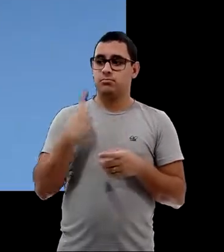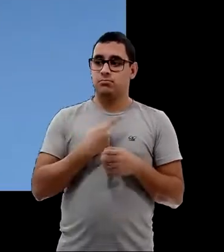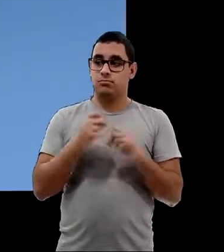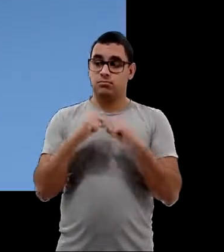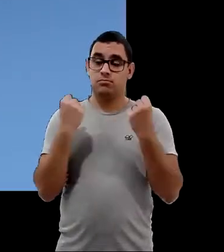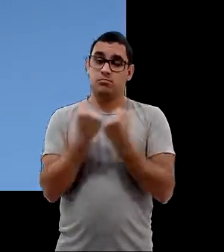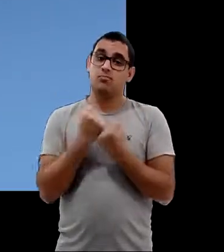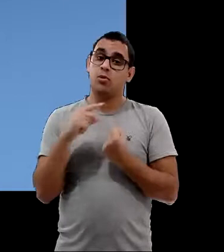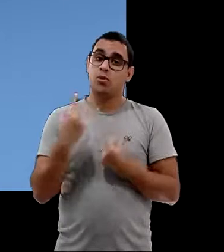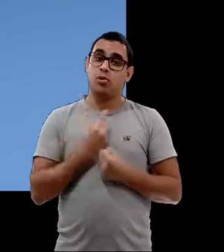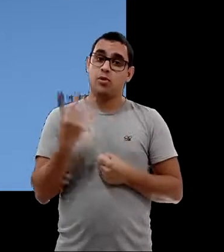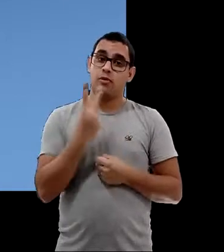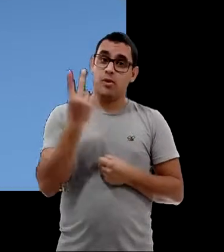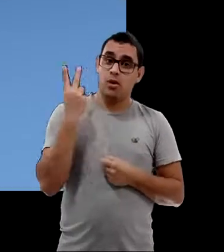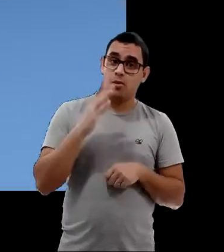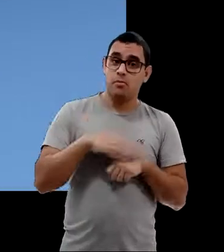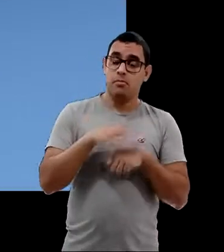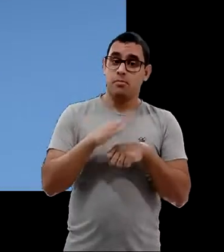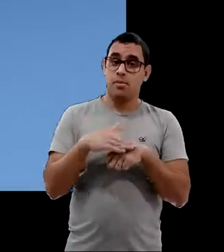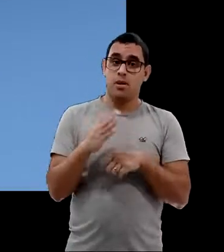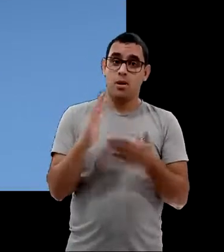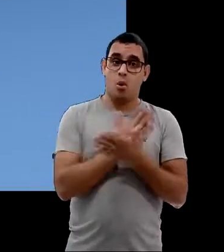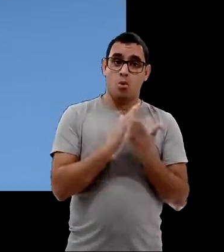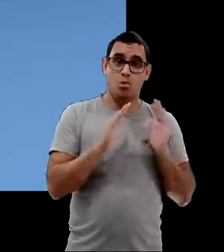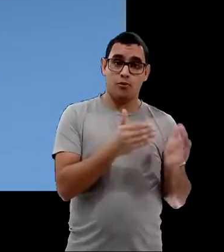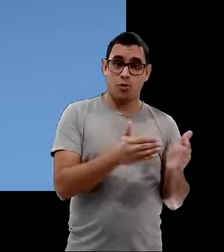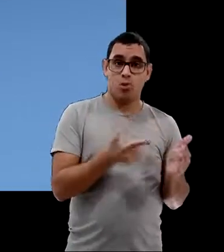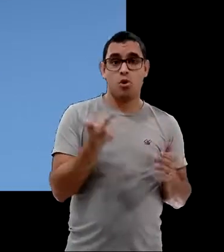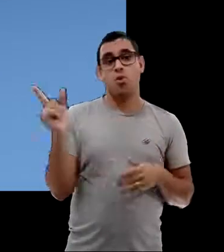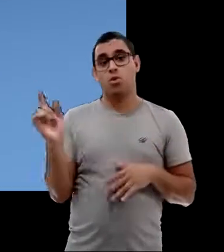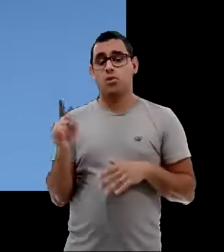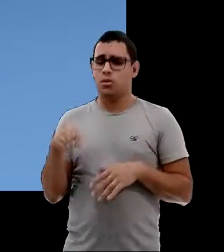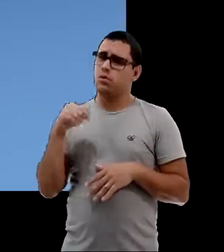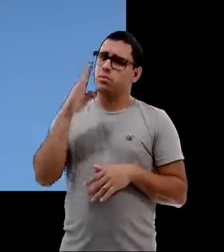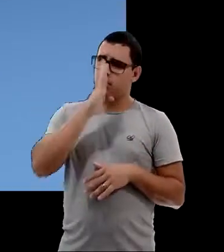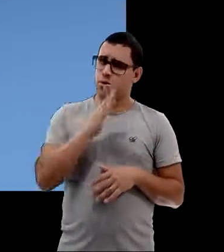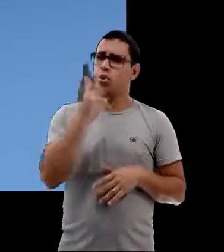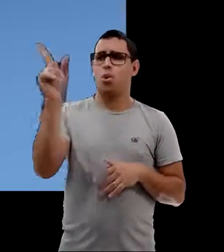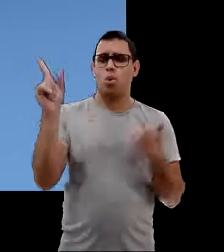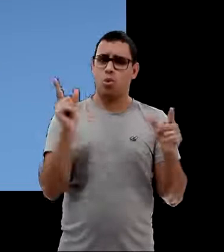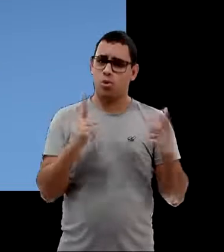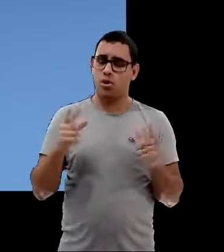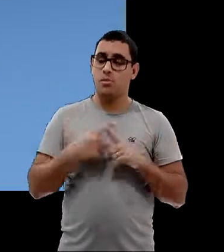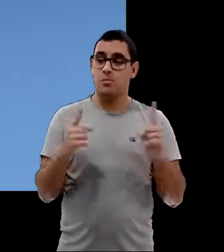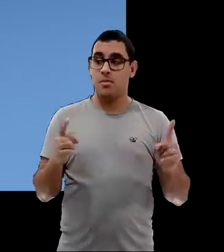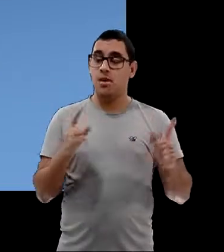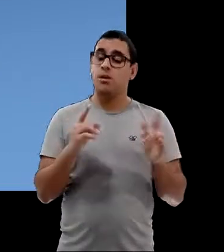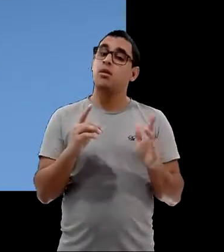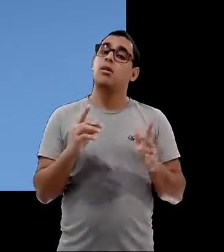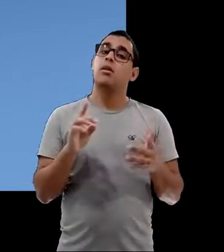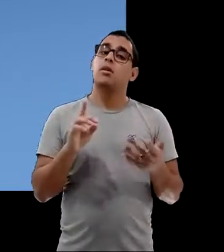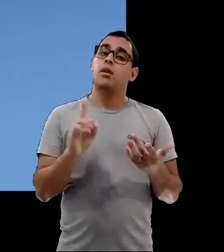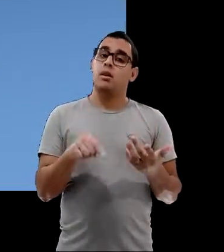Em nossa sociedade, damos mais valor a uma profissão do que outras. Então, é muito comum isso, tanto em nossa sociedade brasileira como em outras.